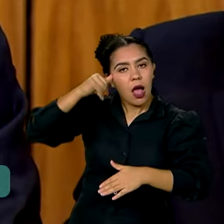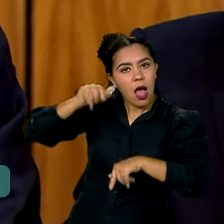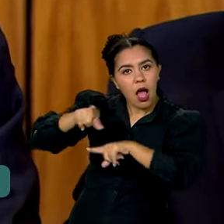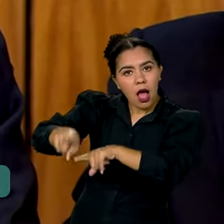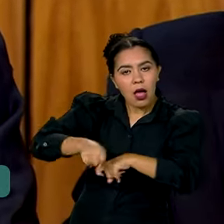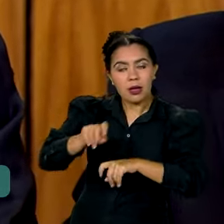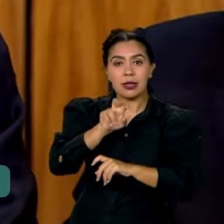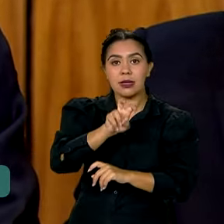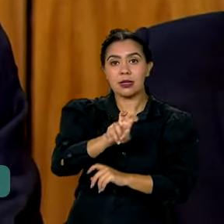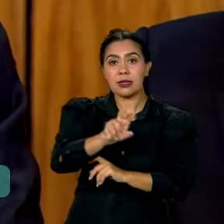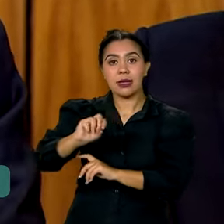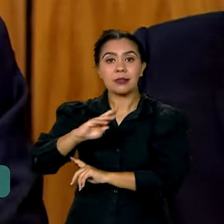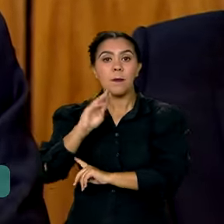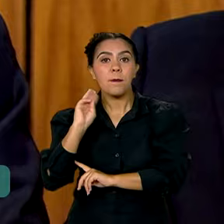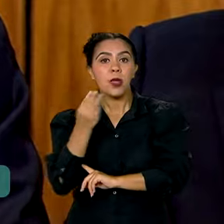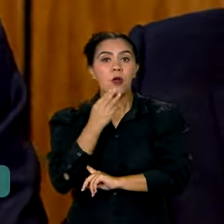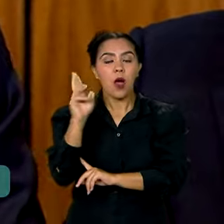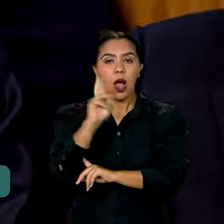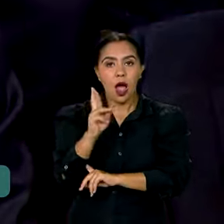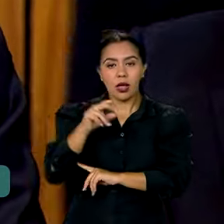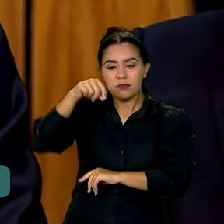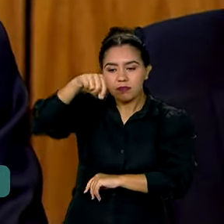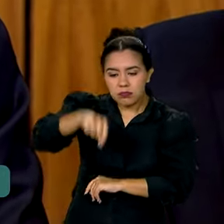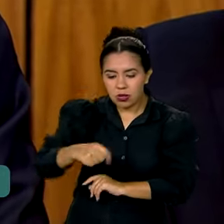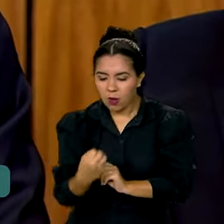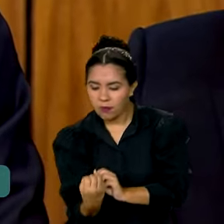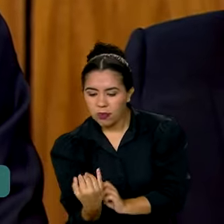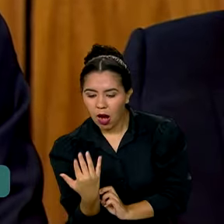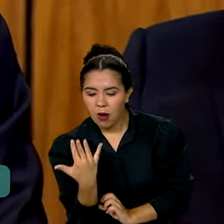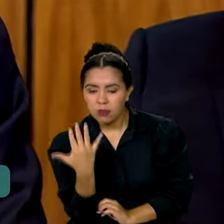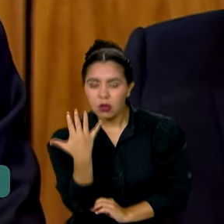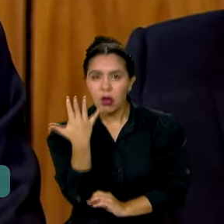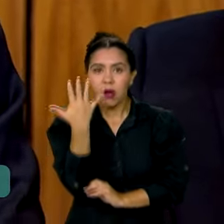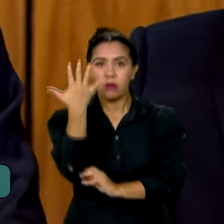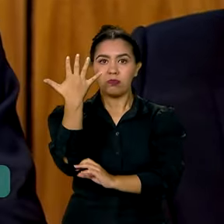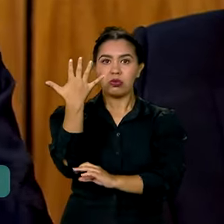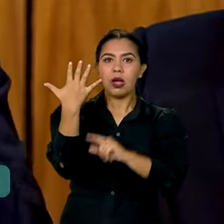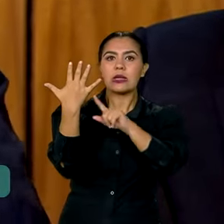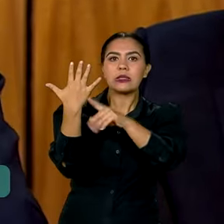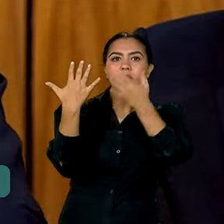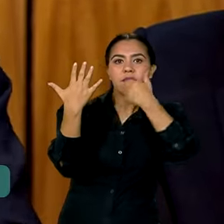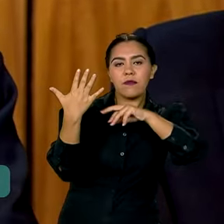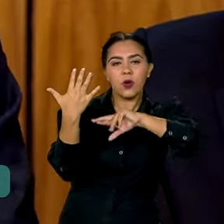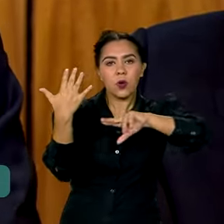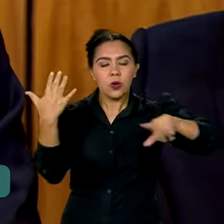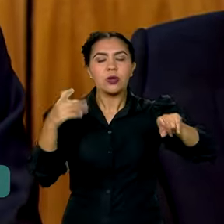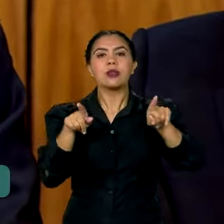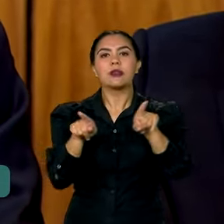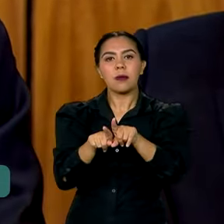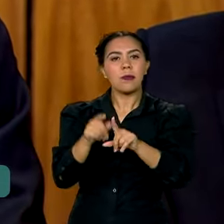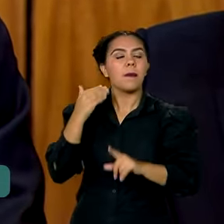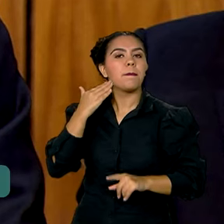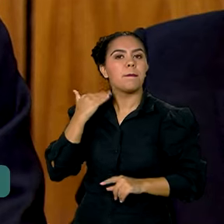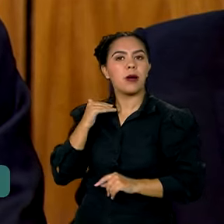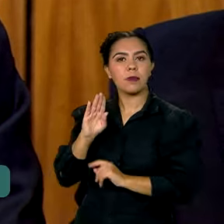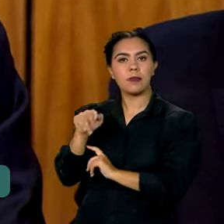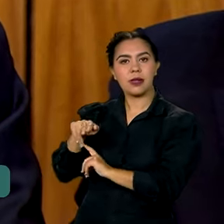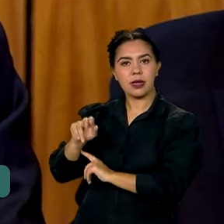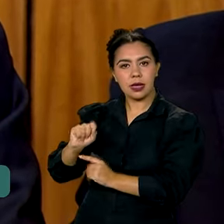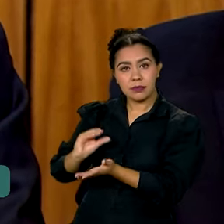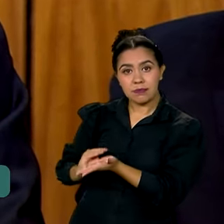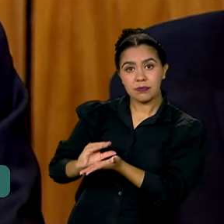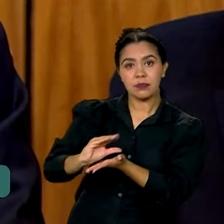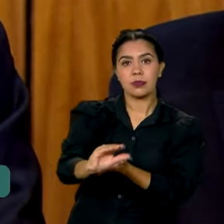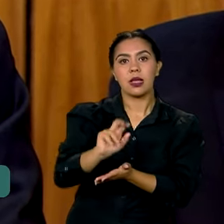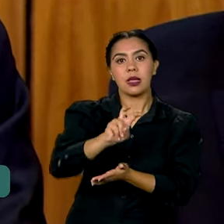R$500 milhões que nós estamos fazendo para plantar árvores, aves nativas, produtivas, e o BNDES está incorporando mais R$500 milhões de